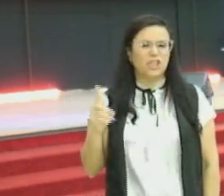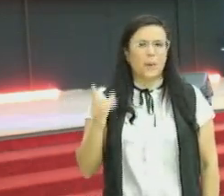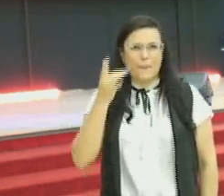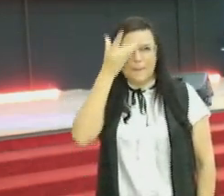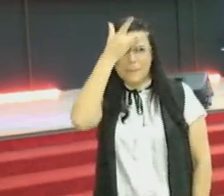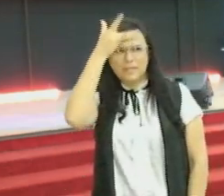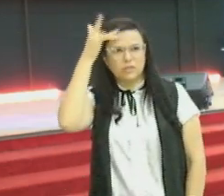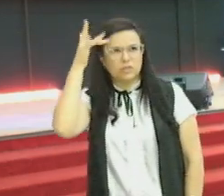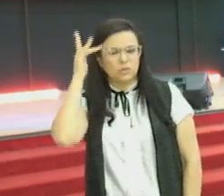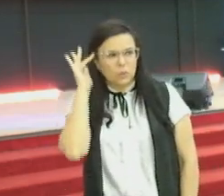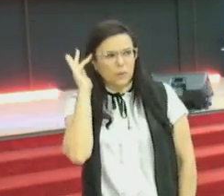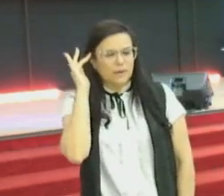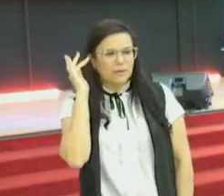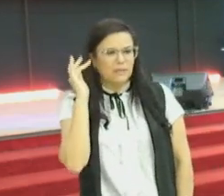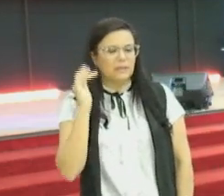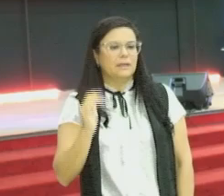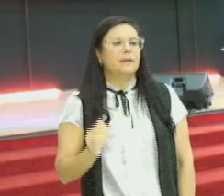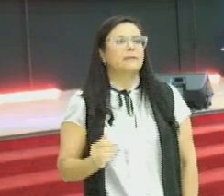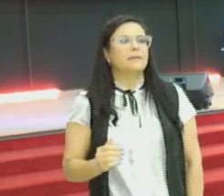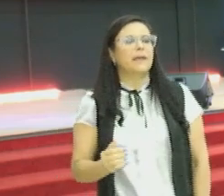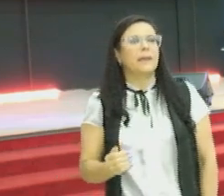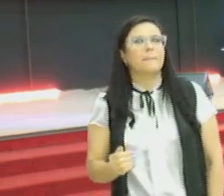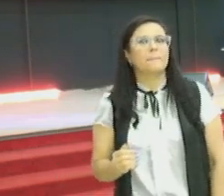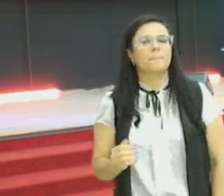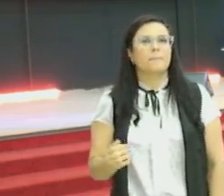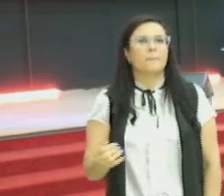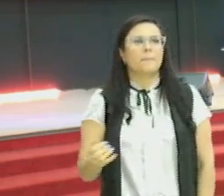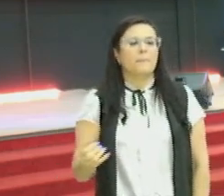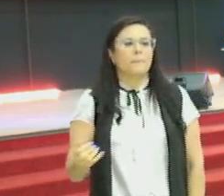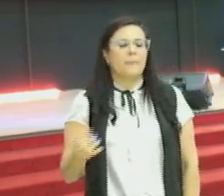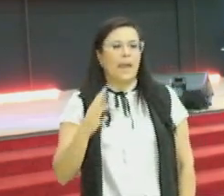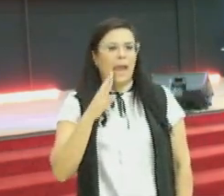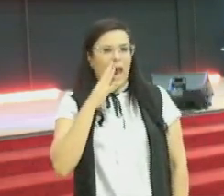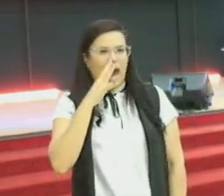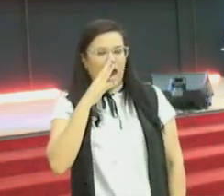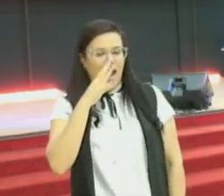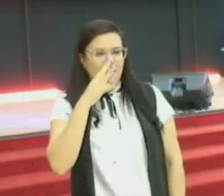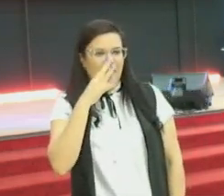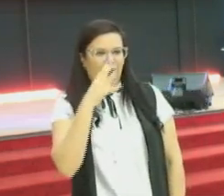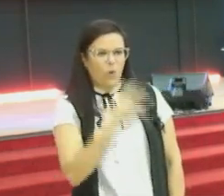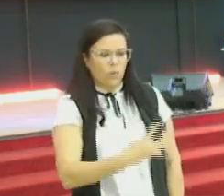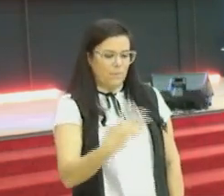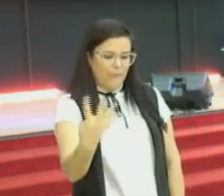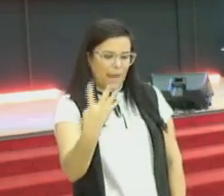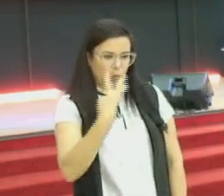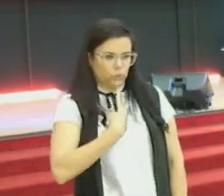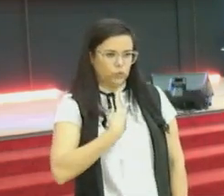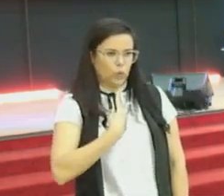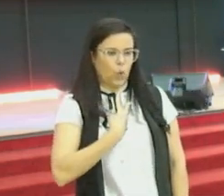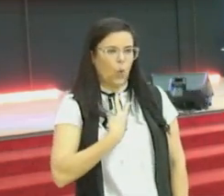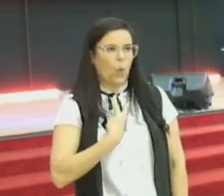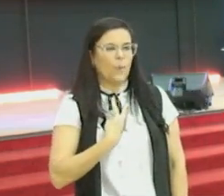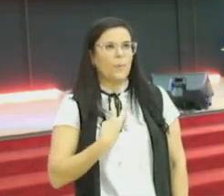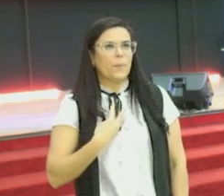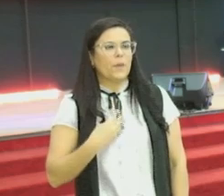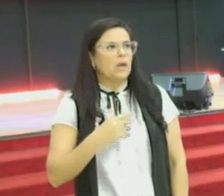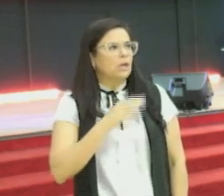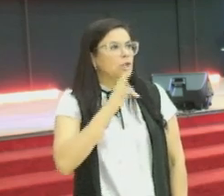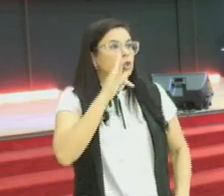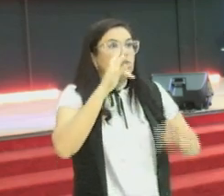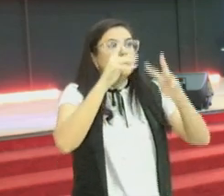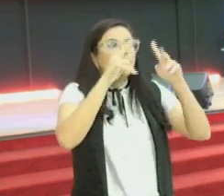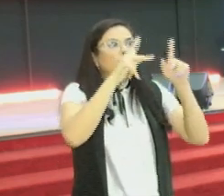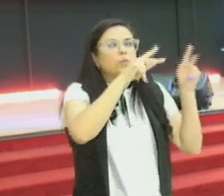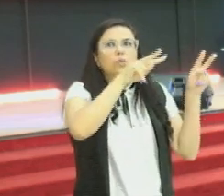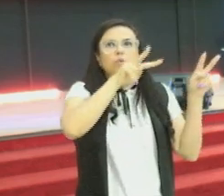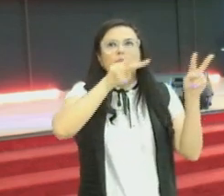injustiça contra mim. E ela me acusou de uma coisa, publicamente. No outro dia, eu bati na porta daquela